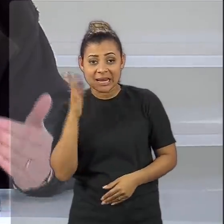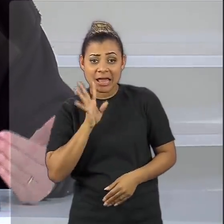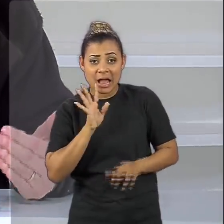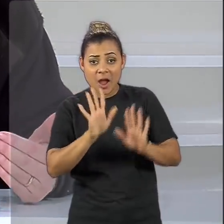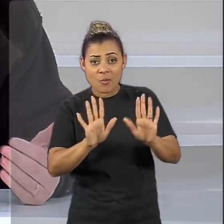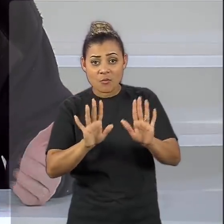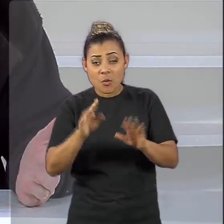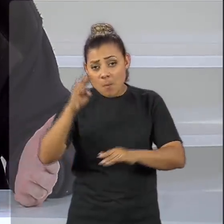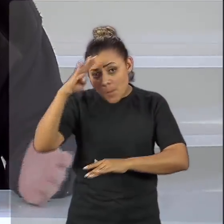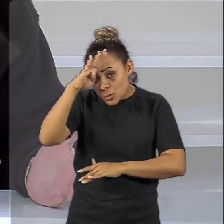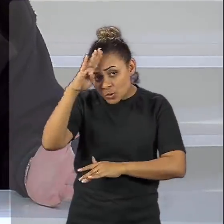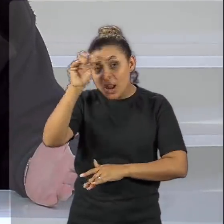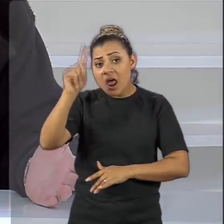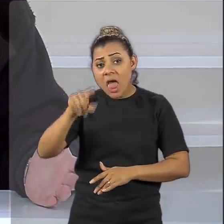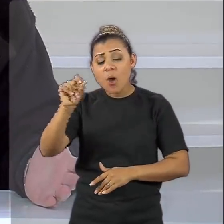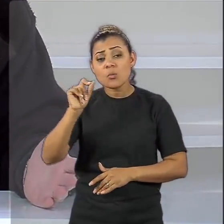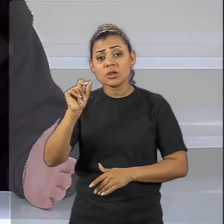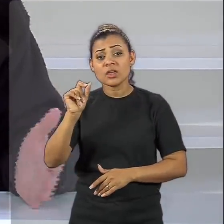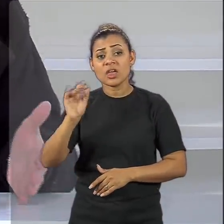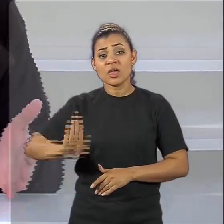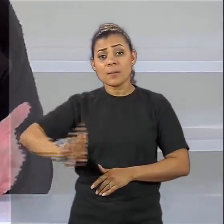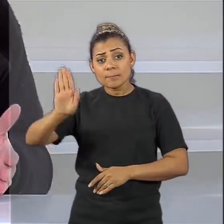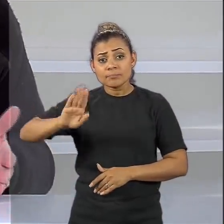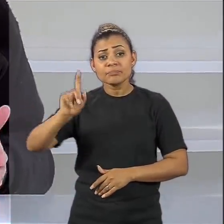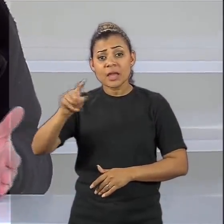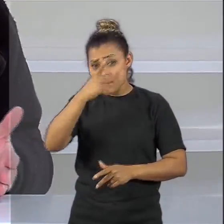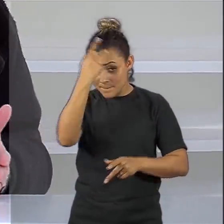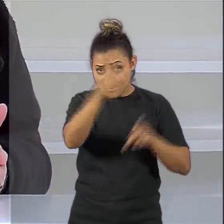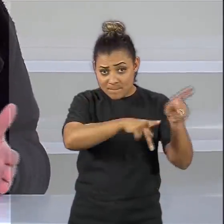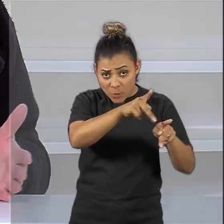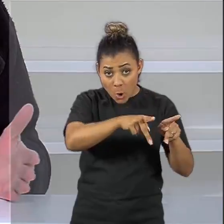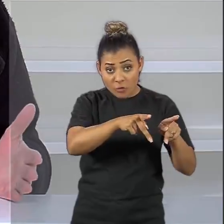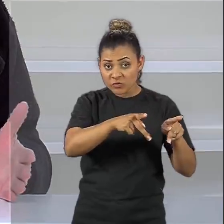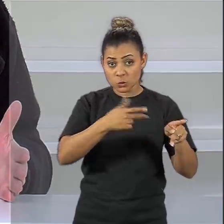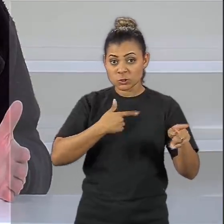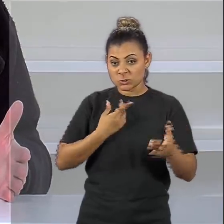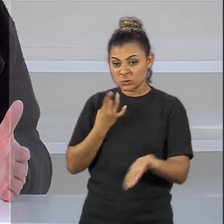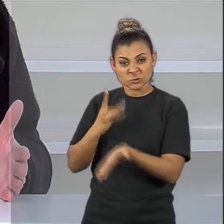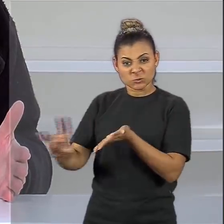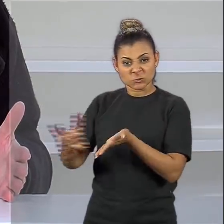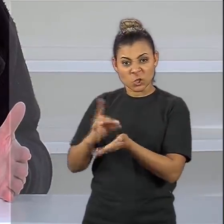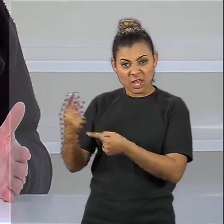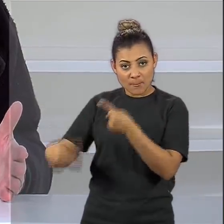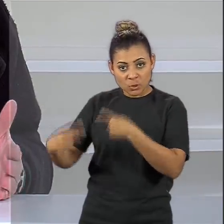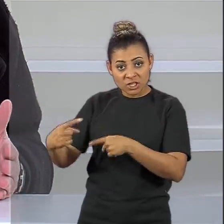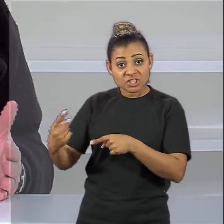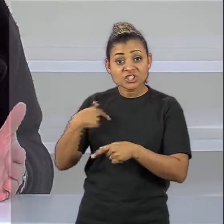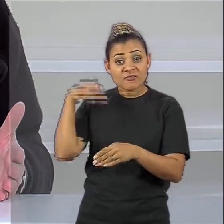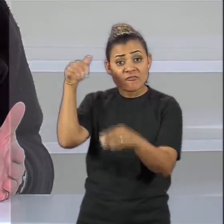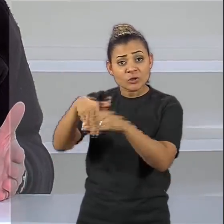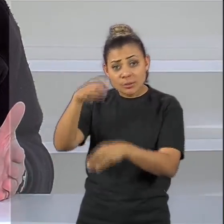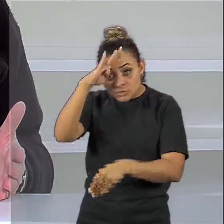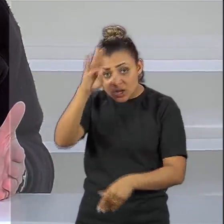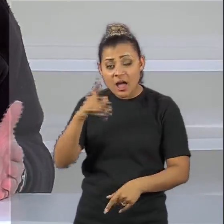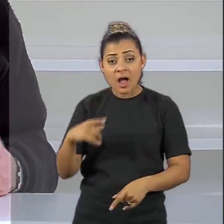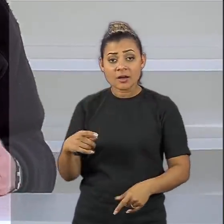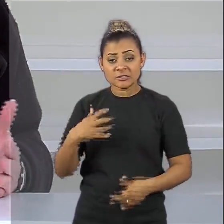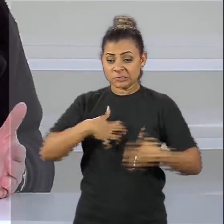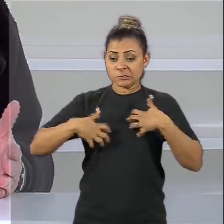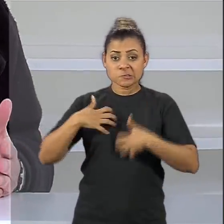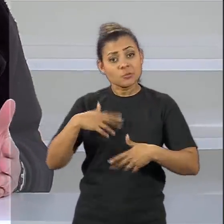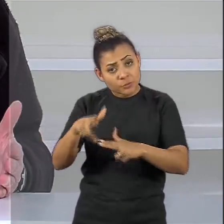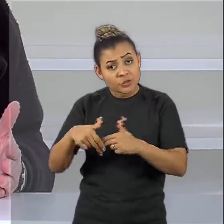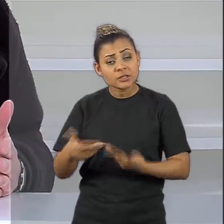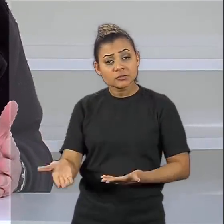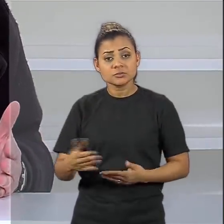O Bolsonaro é o candidato do ressentimento. Sim. E ele se apoia. Eu recebi hoje uma pesquisa do Instituto Ipsos, que é talvez a